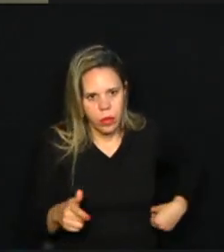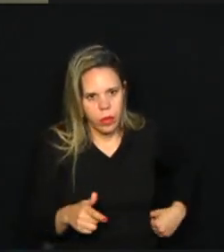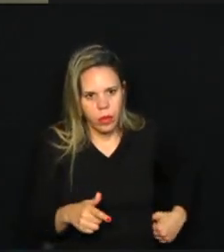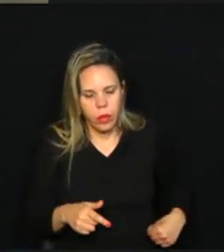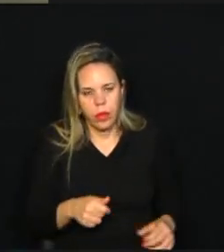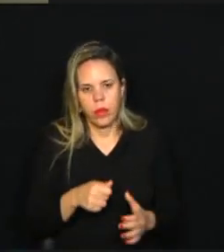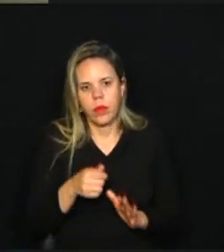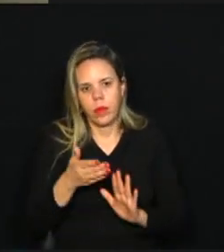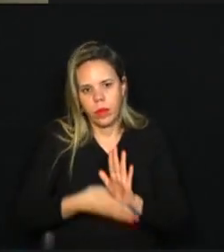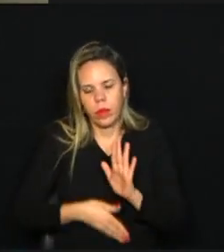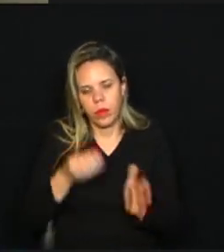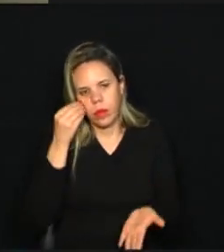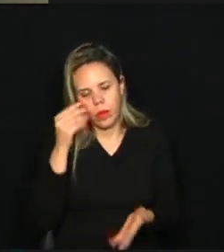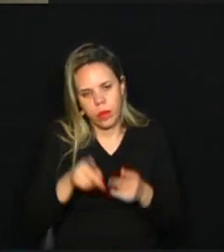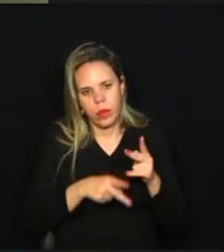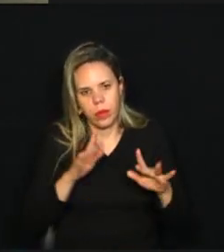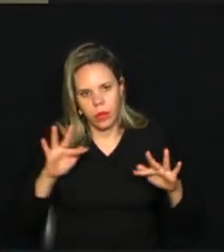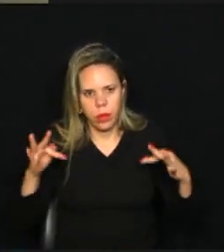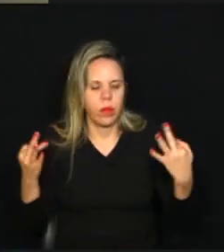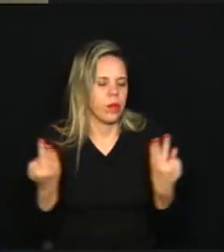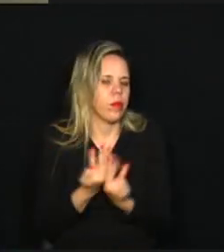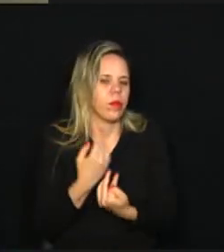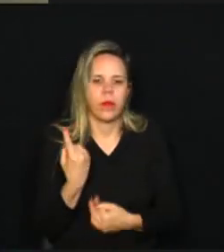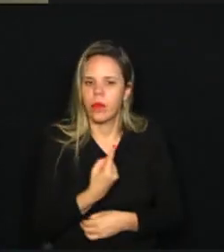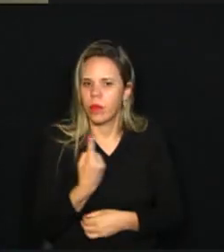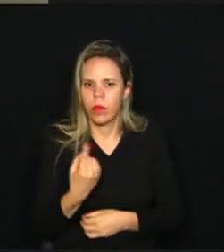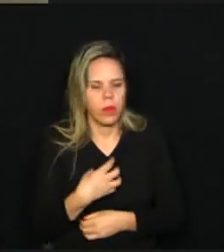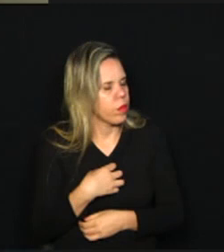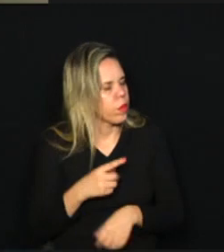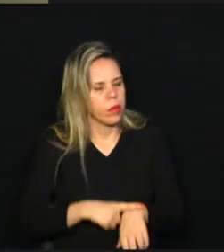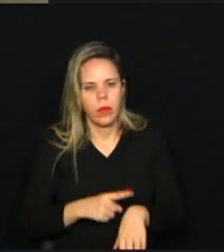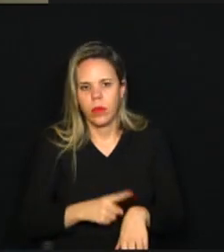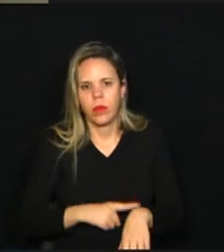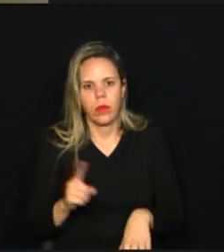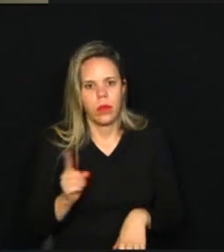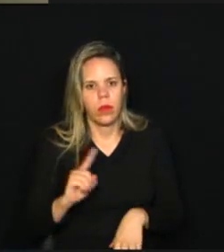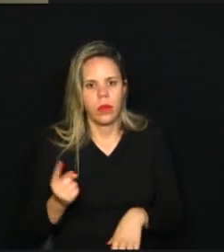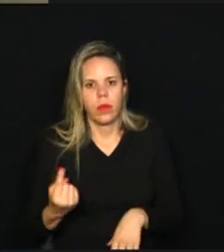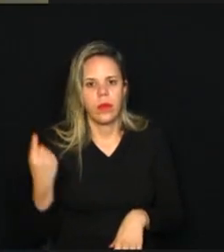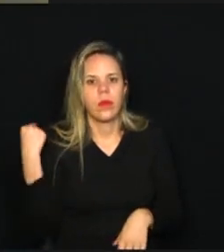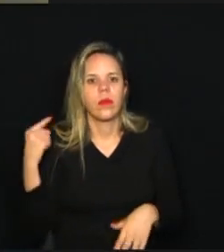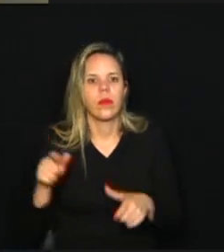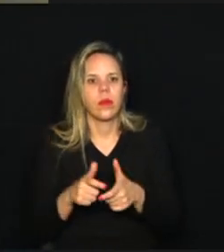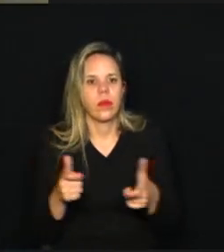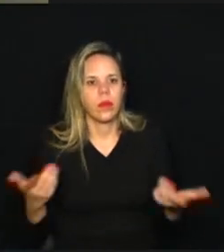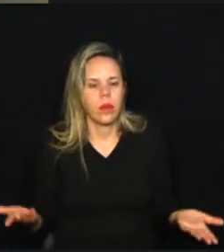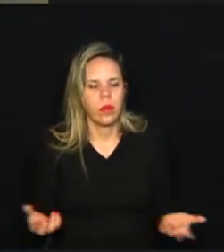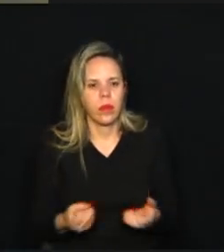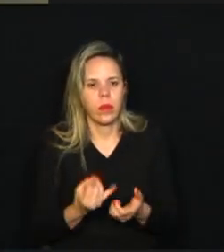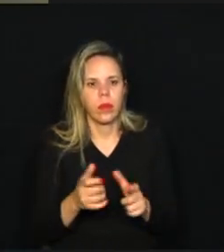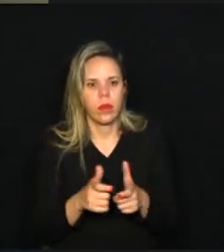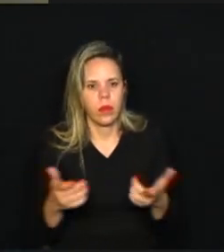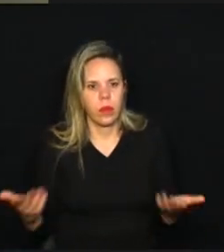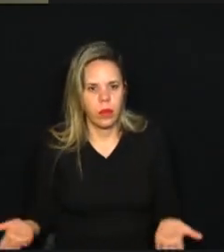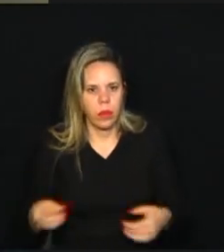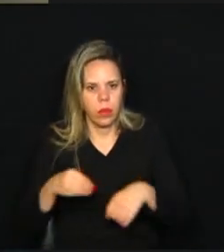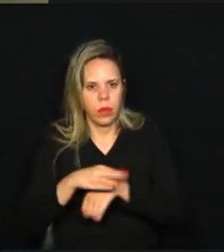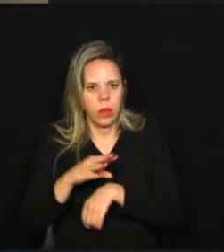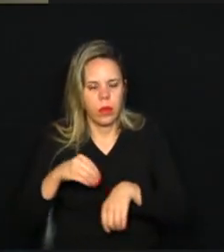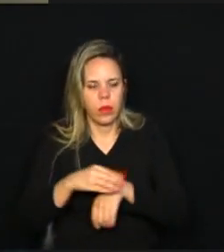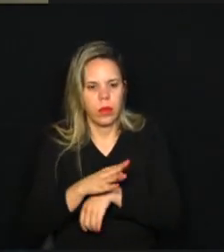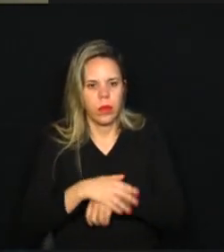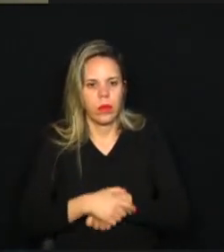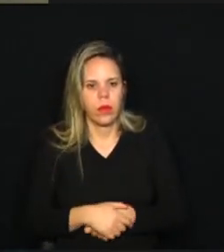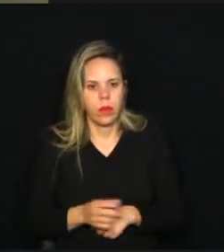seus contactantes, a família não ficou isolada naquele momento, né? E a ampliação da probabilidade aí de transmissão